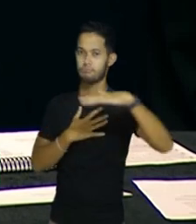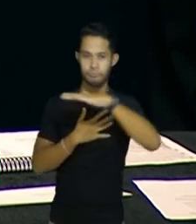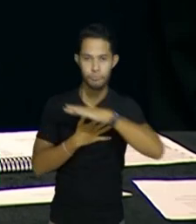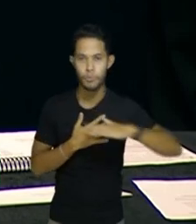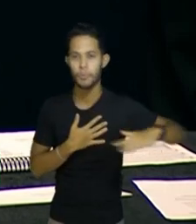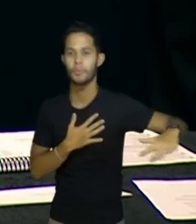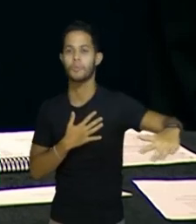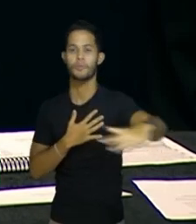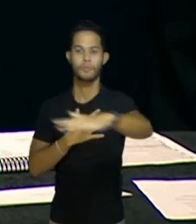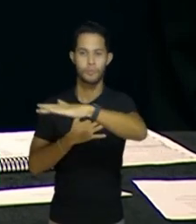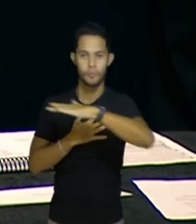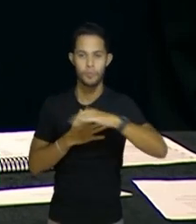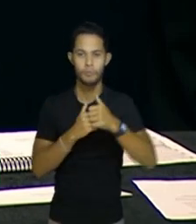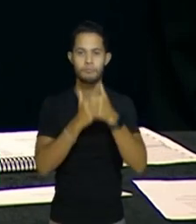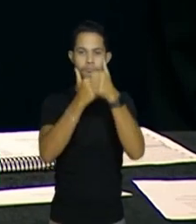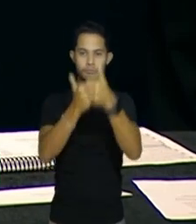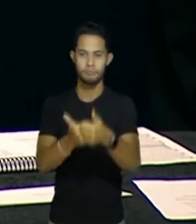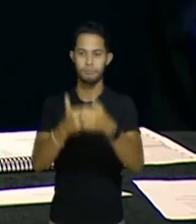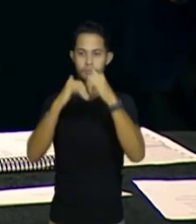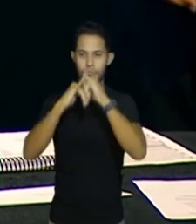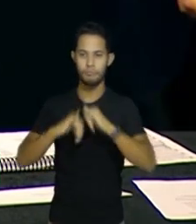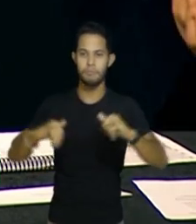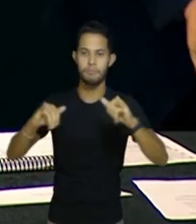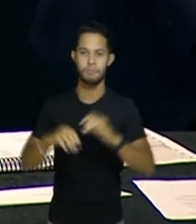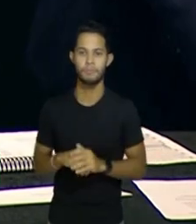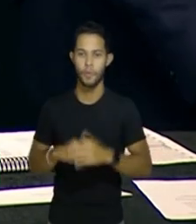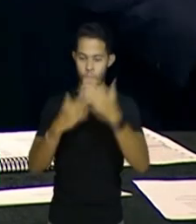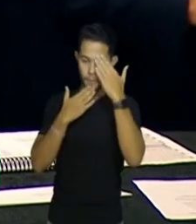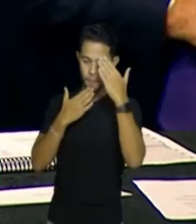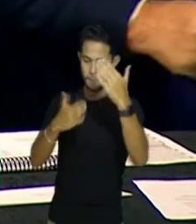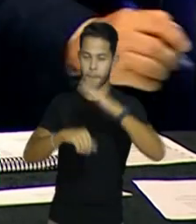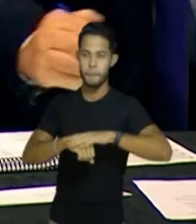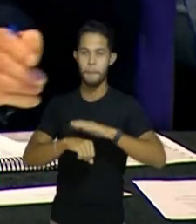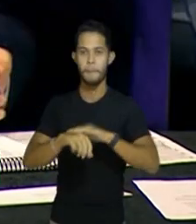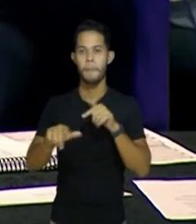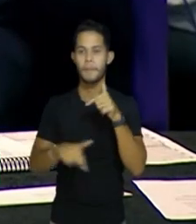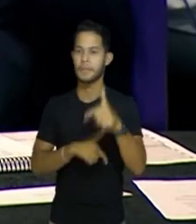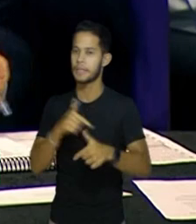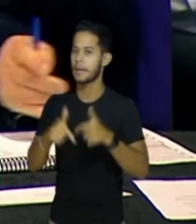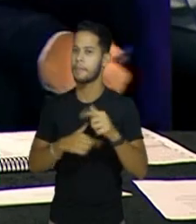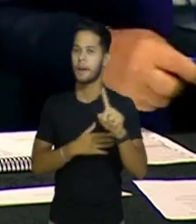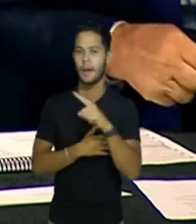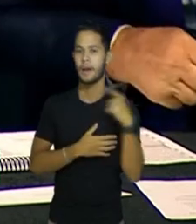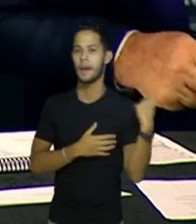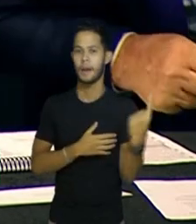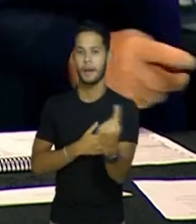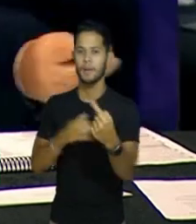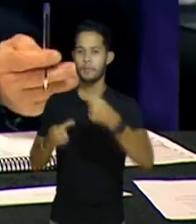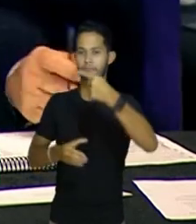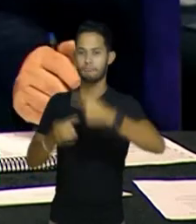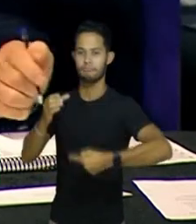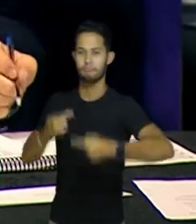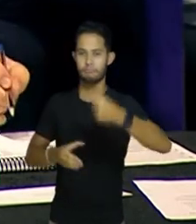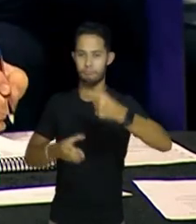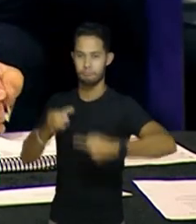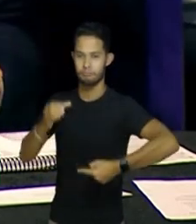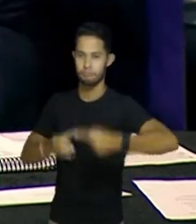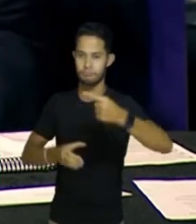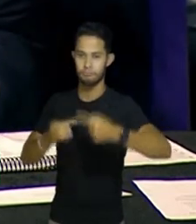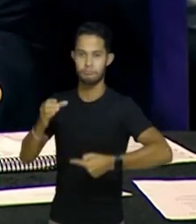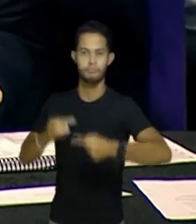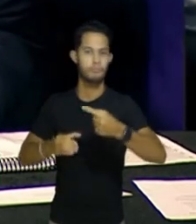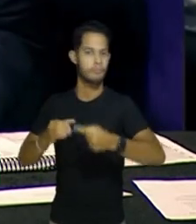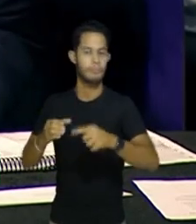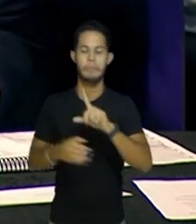cobertura a todo este momento. Agradecer os trabalhos de todas as nossas comissões que discutiram as matérias